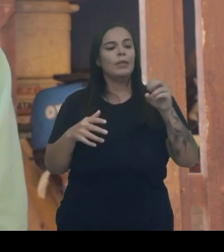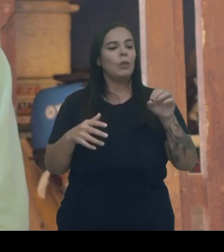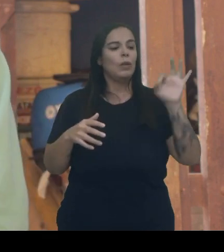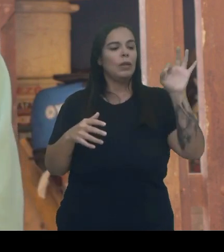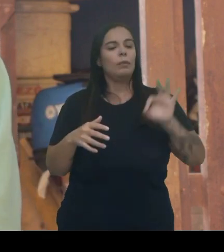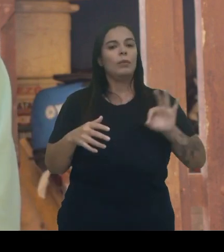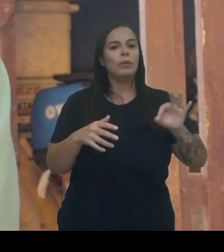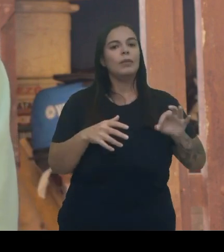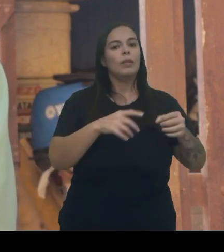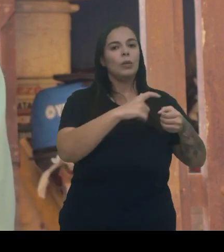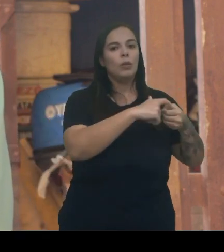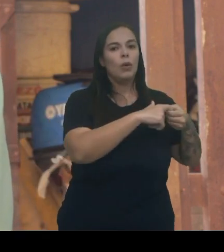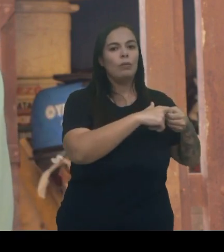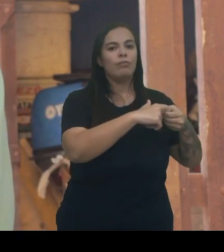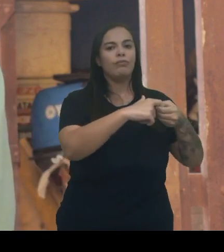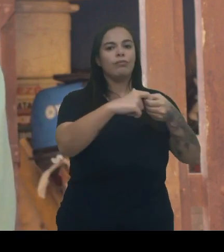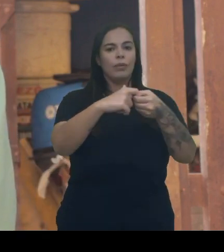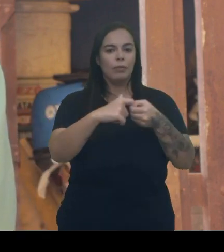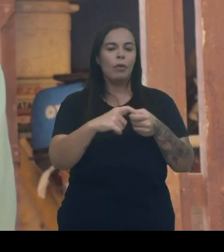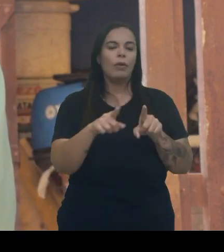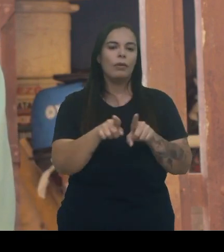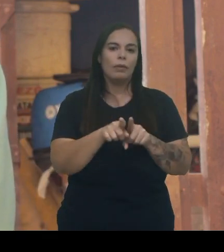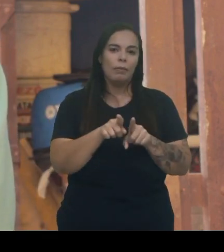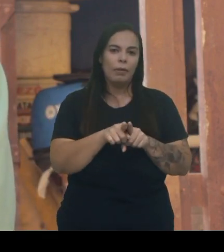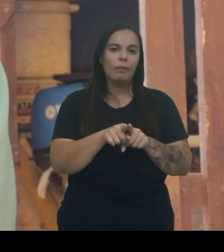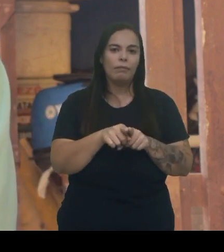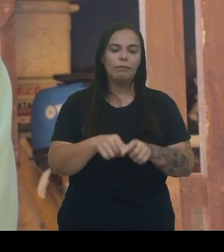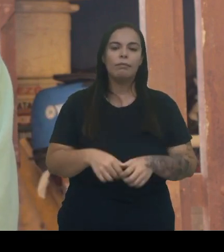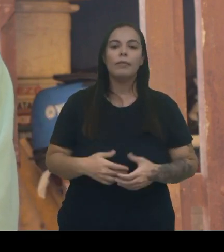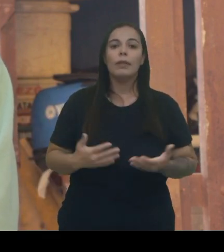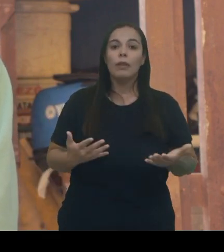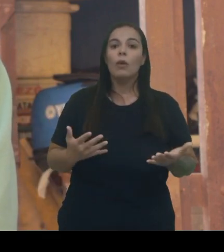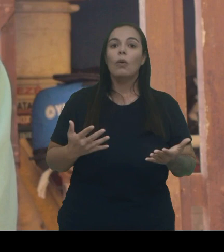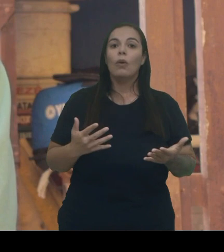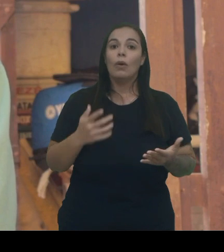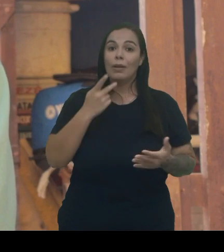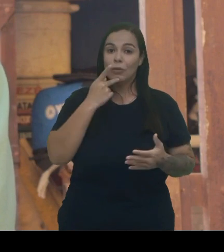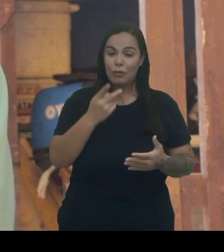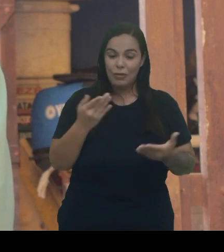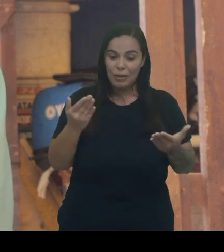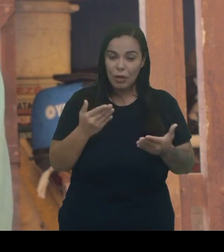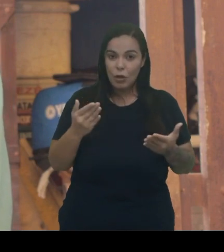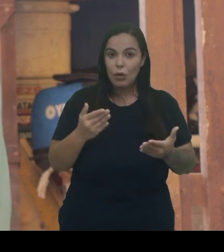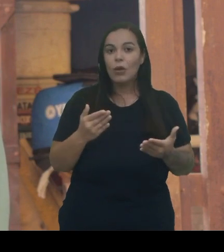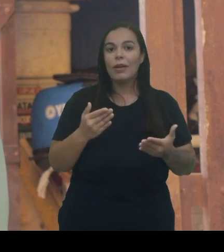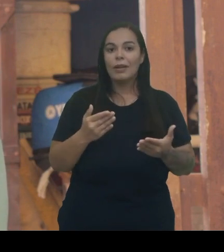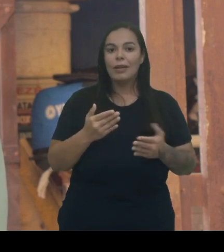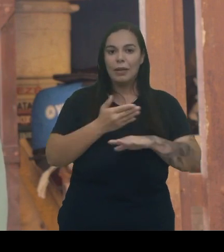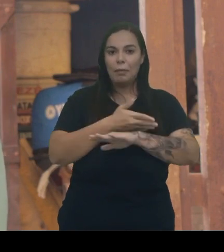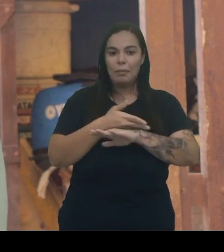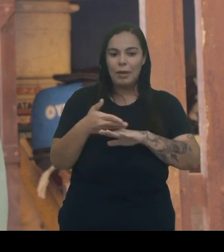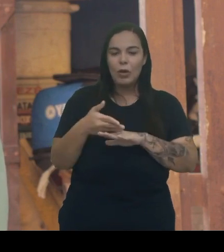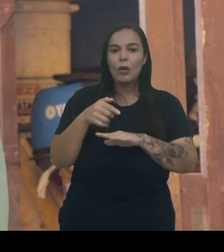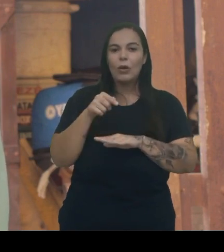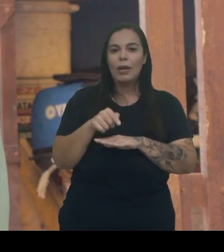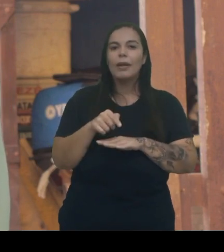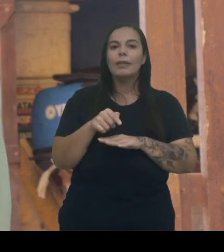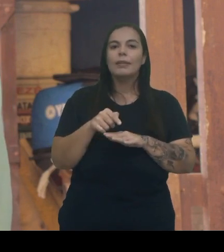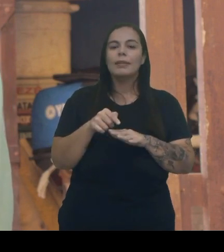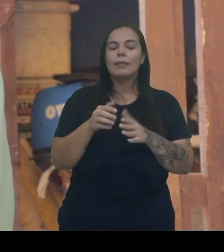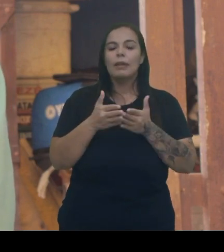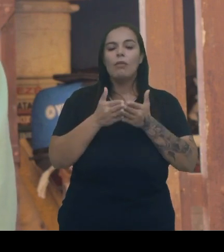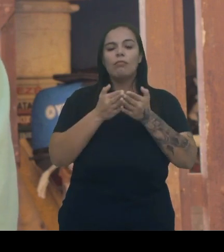de caminhão, né? Deve ter sido isso, né? Agora essas que eu estou falando para você de bacorubu branco, essas vieram